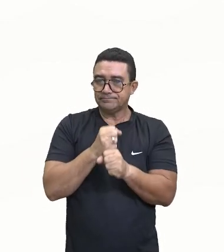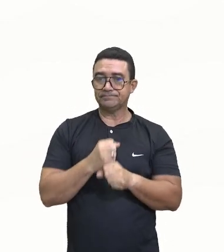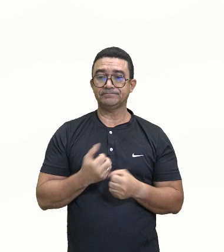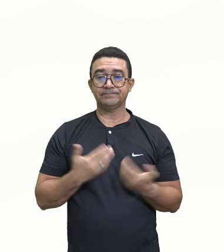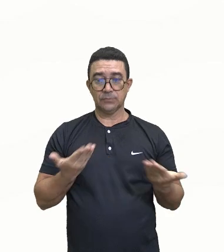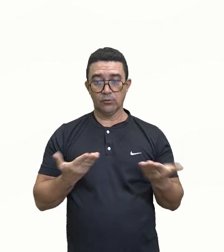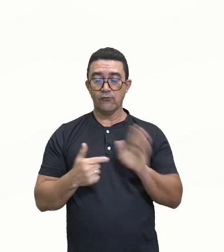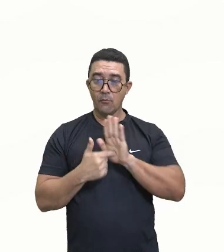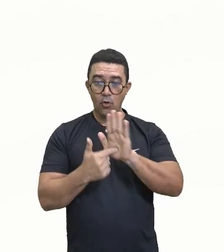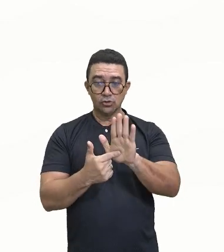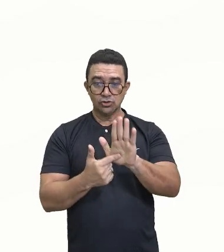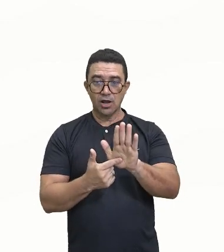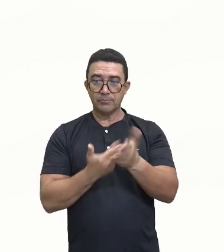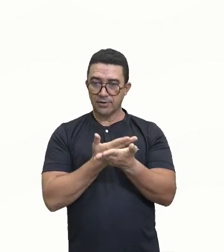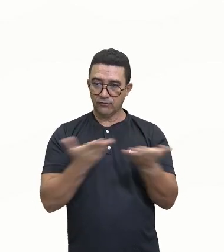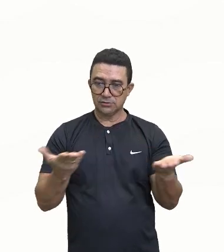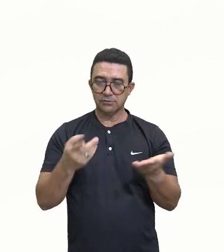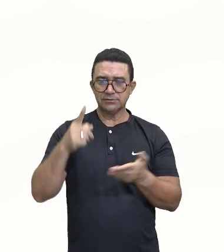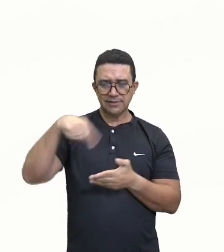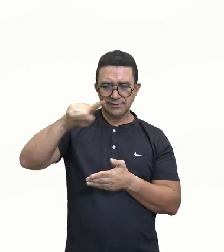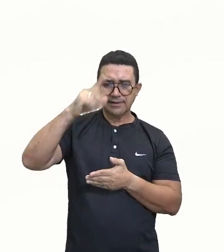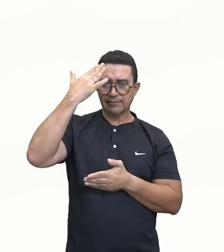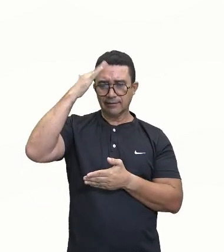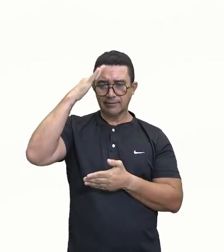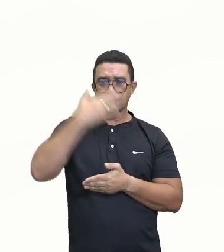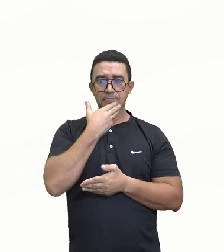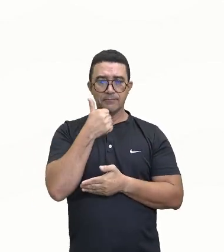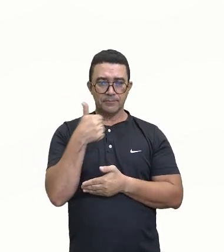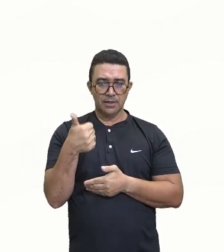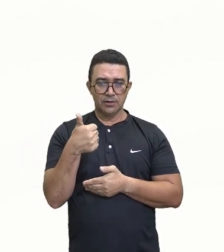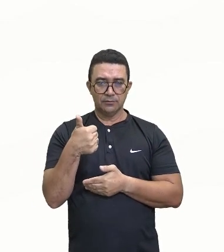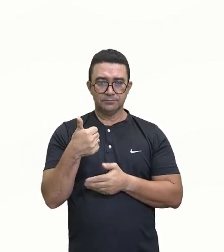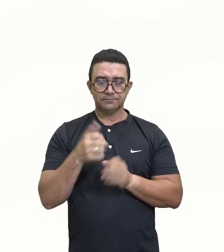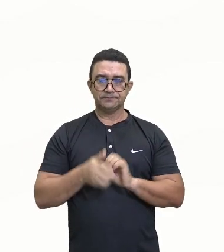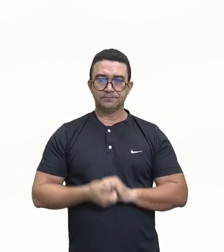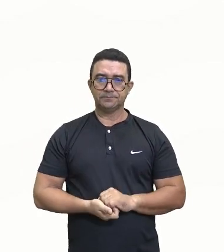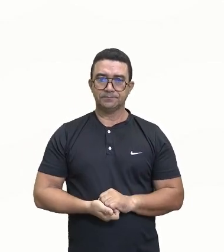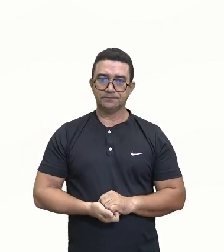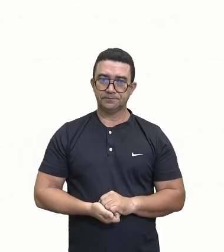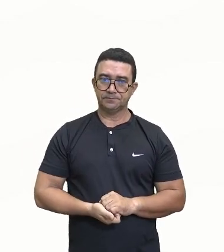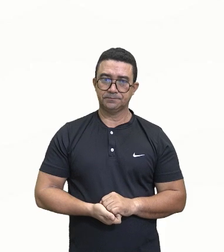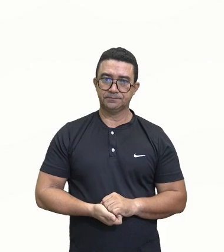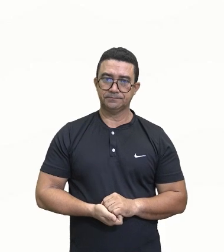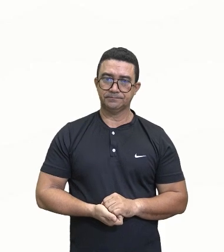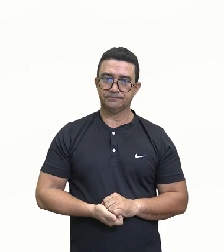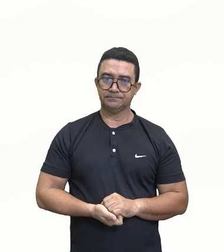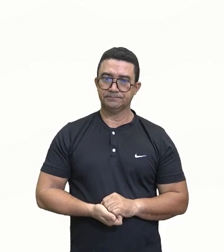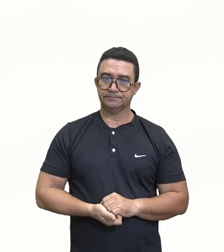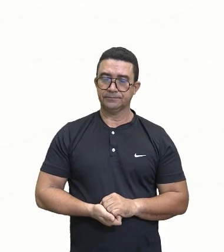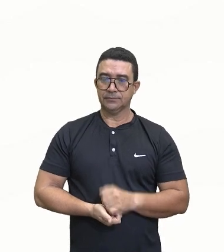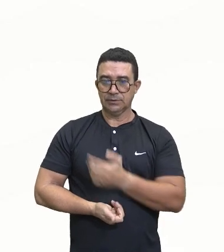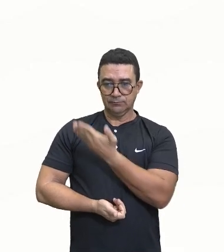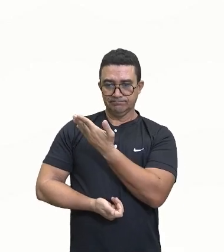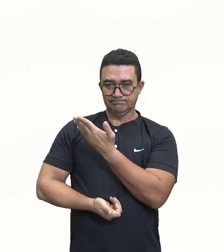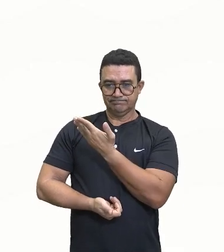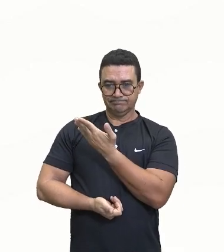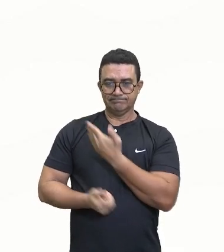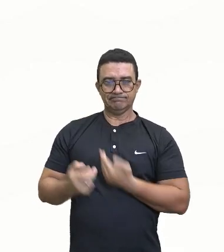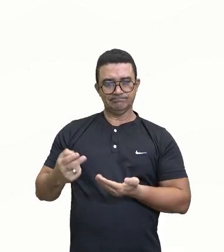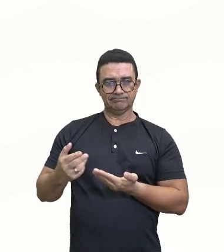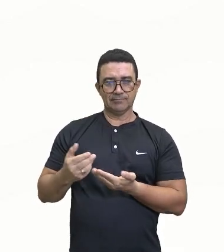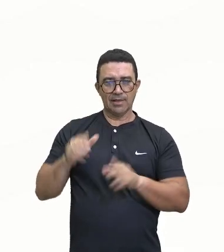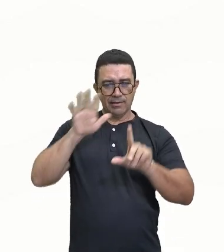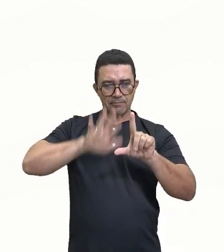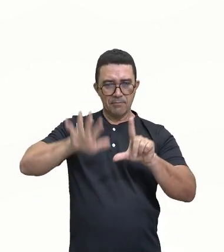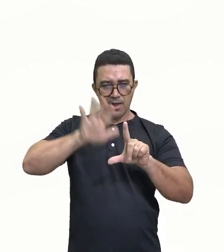essa pirâmide para que a gente possa compreender melhor. Observem aqui na cartela. Nós temos a imagem dessa pirâmide